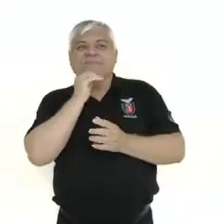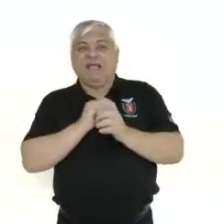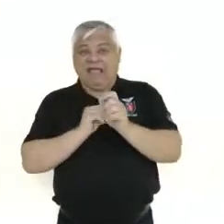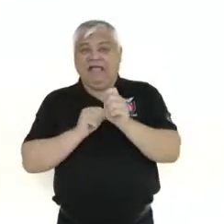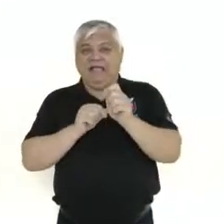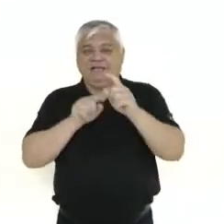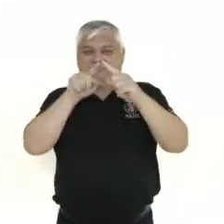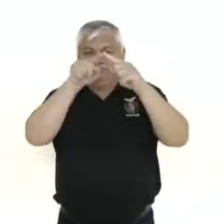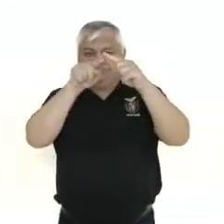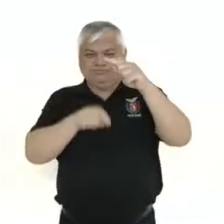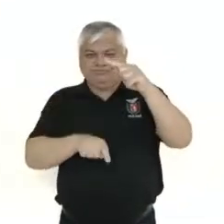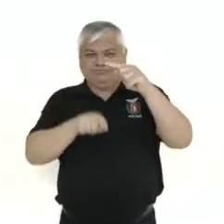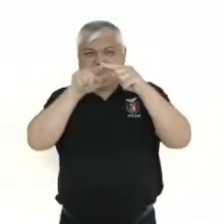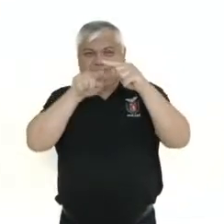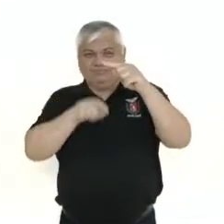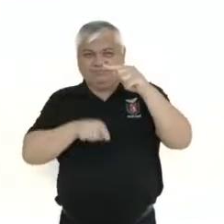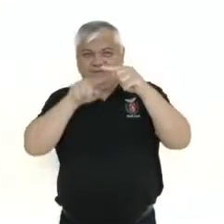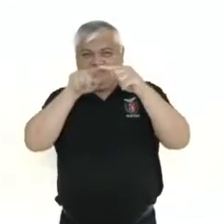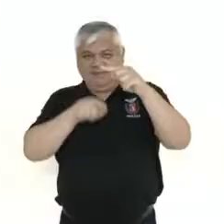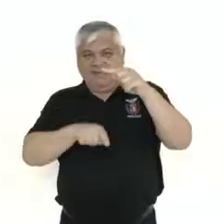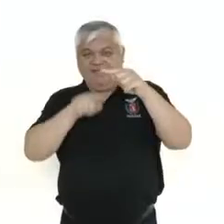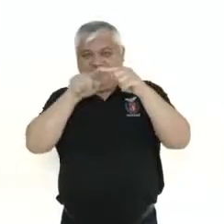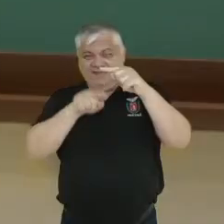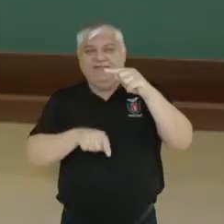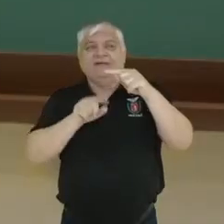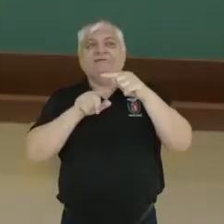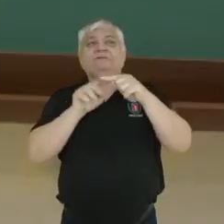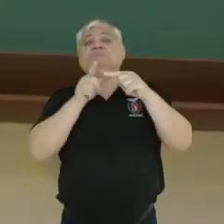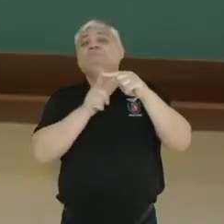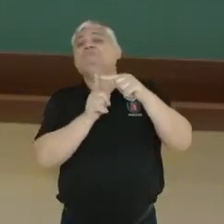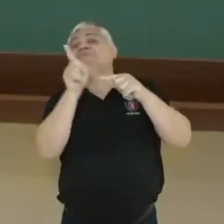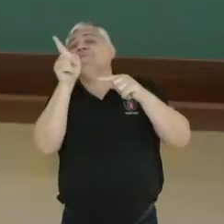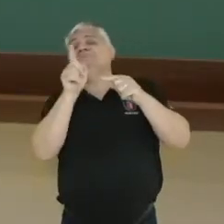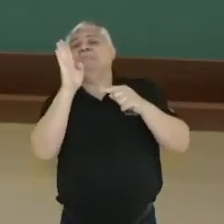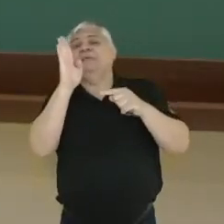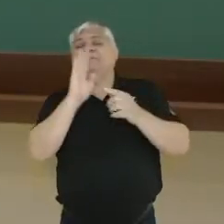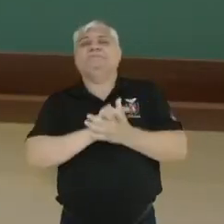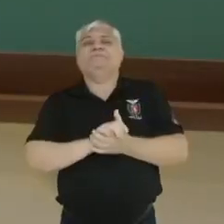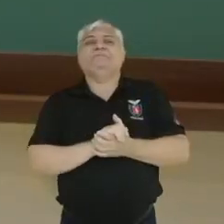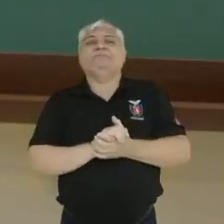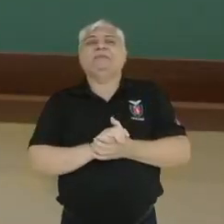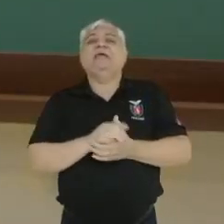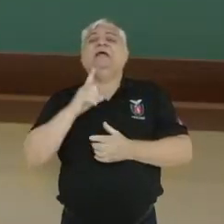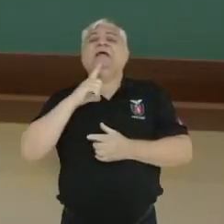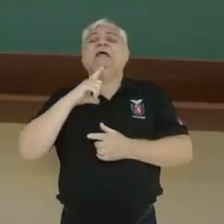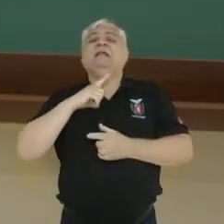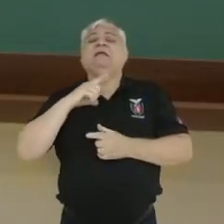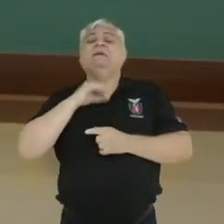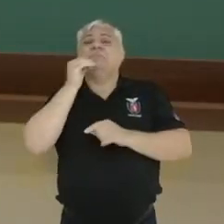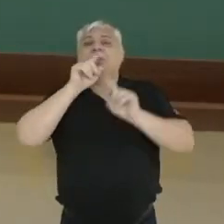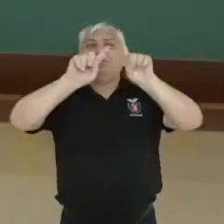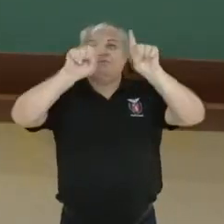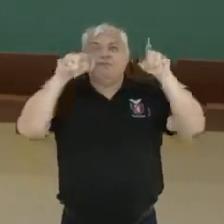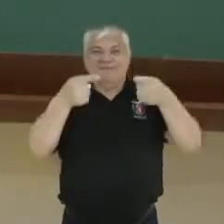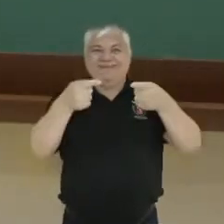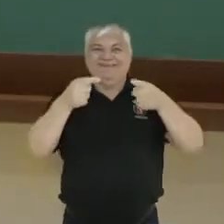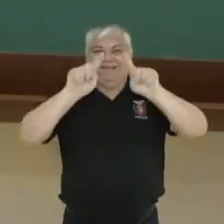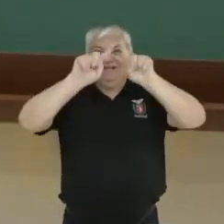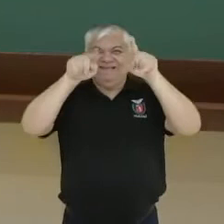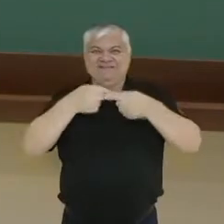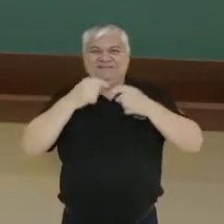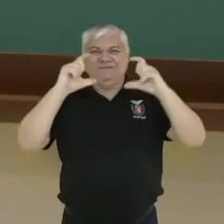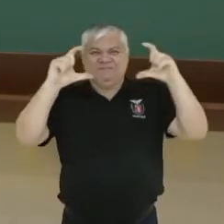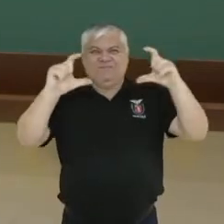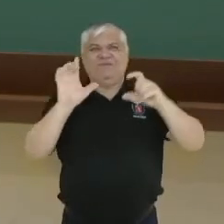a abscissa e o B a nossa ordenada. Aqui eu tenho a minha equação reduzida, por isso que eu estava falando que a equação reduzida é